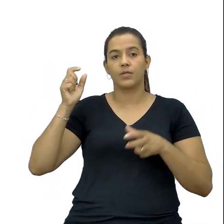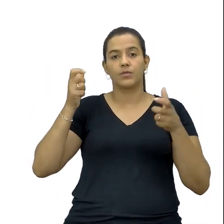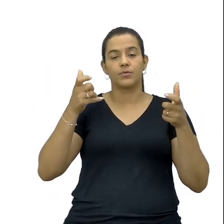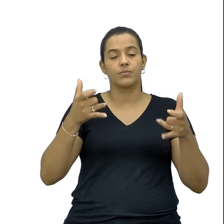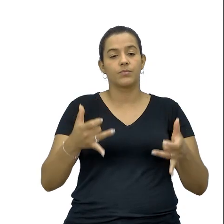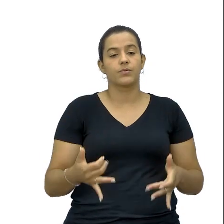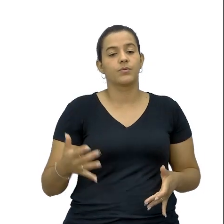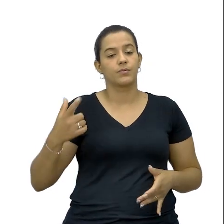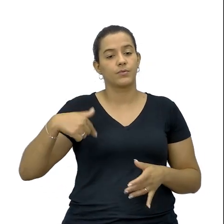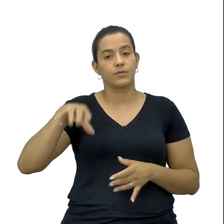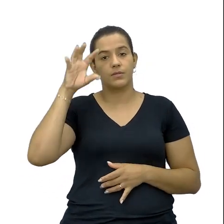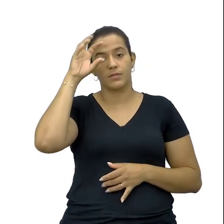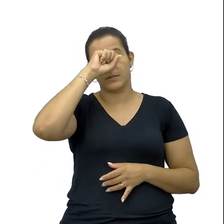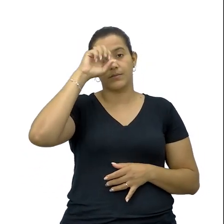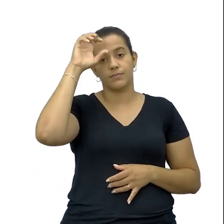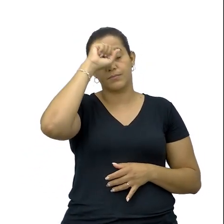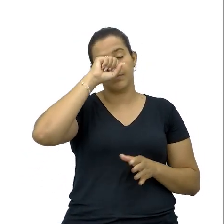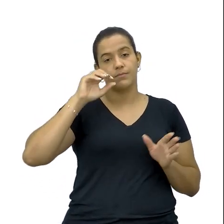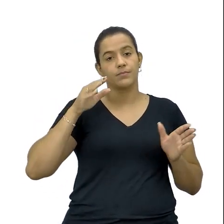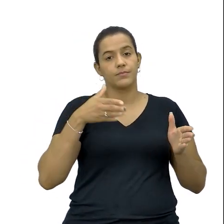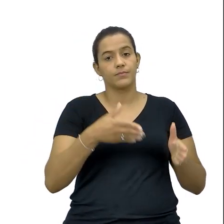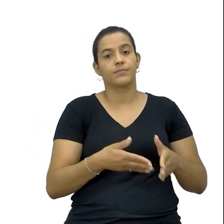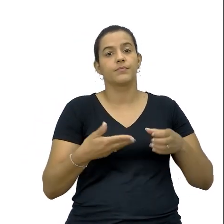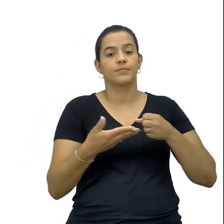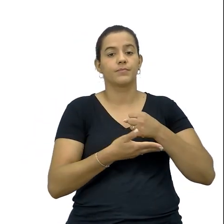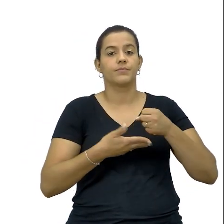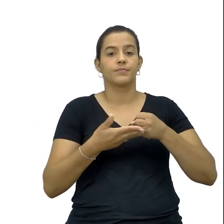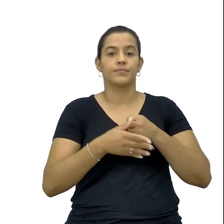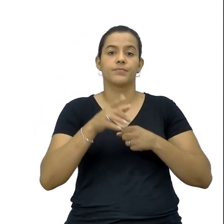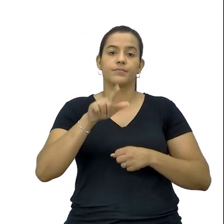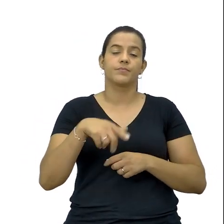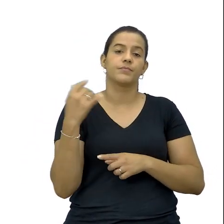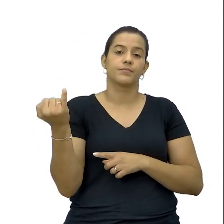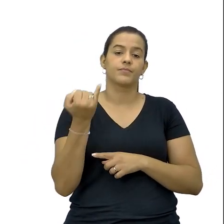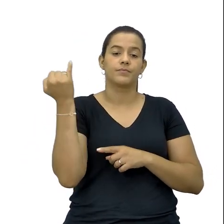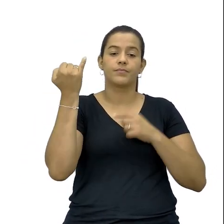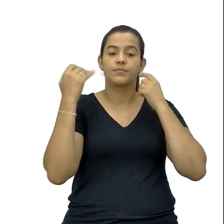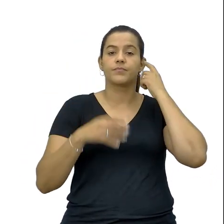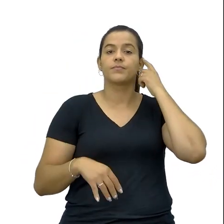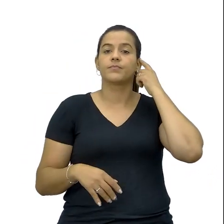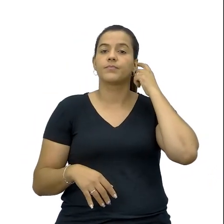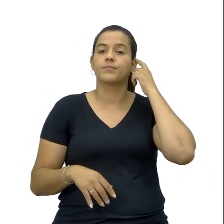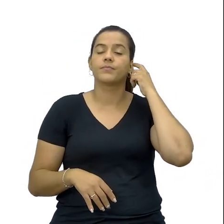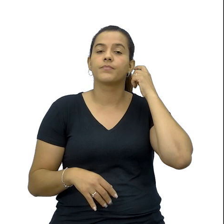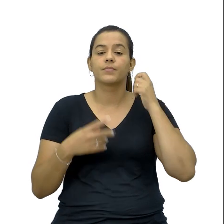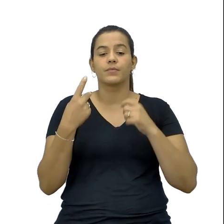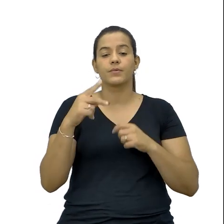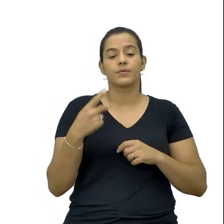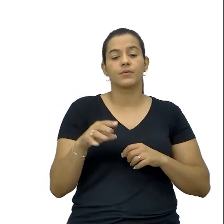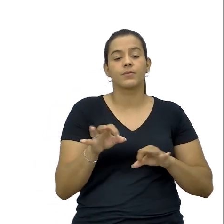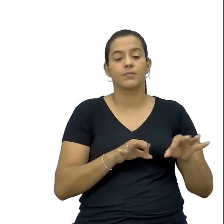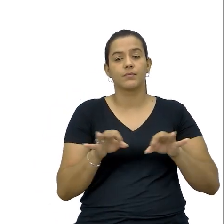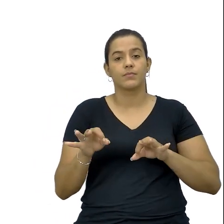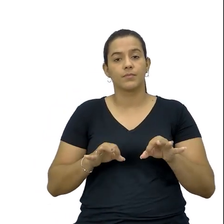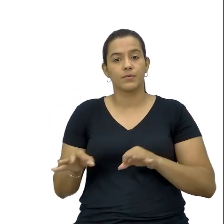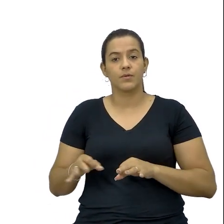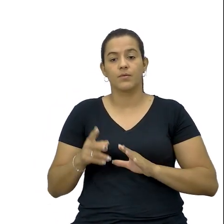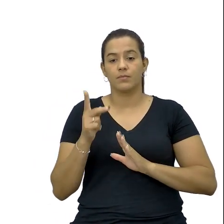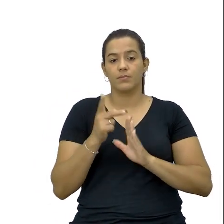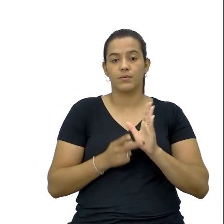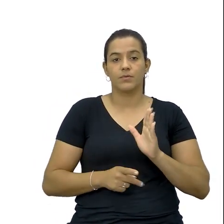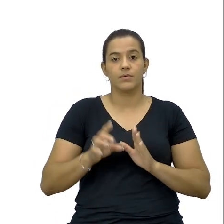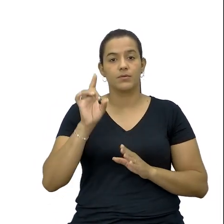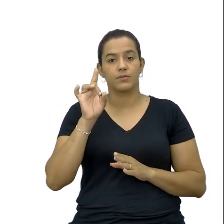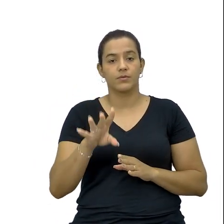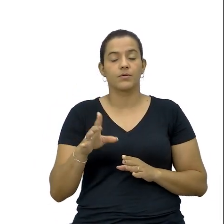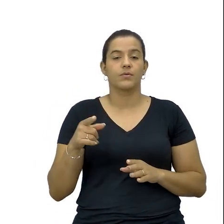pouquinho dessa aprendizagem baseada em projetos, né? O importante, essa aprendizagem pode ser em projetos, pode ser